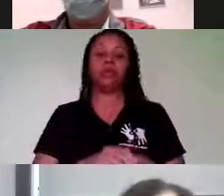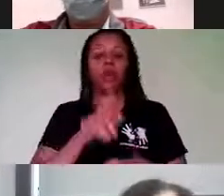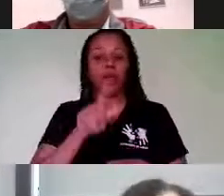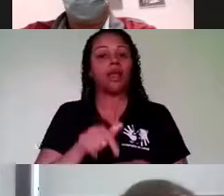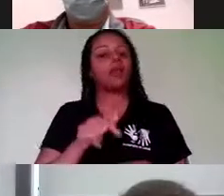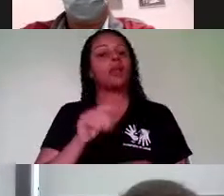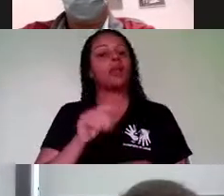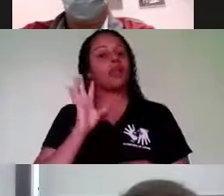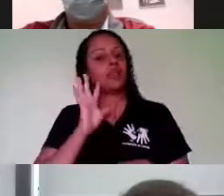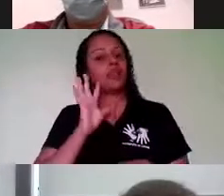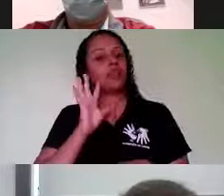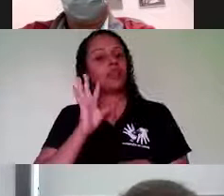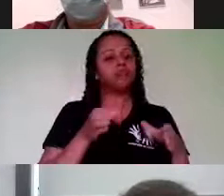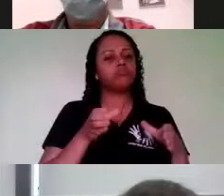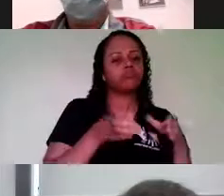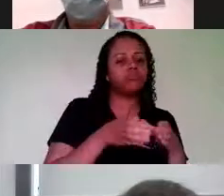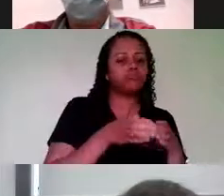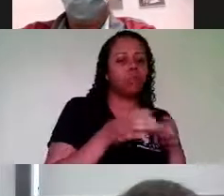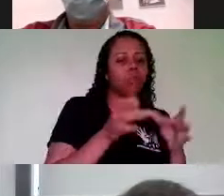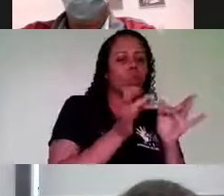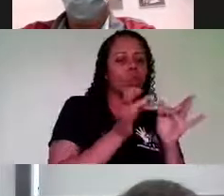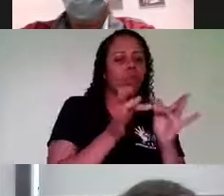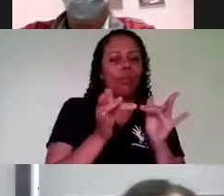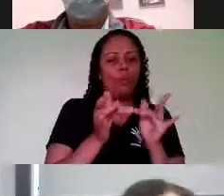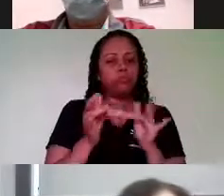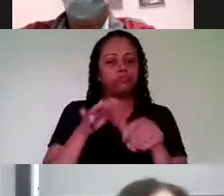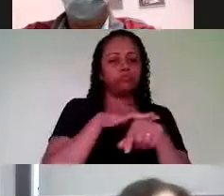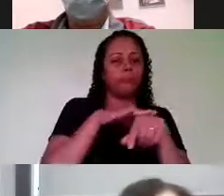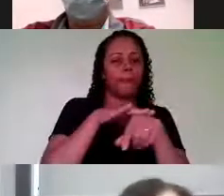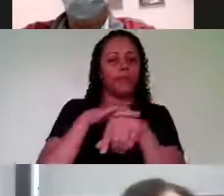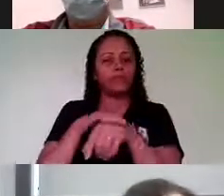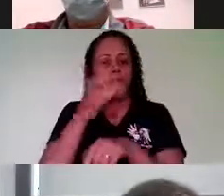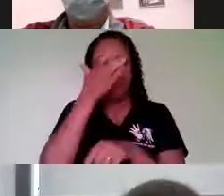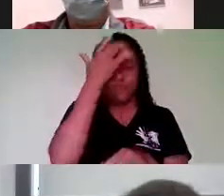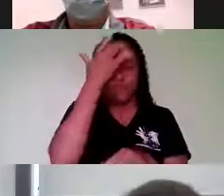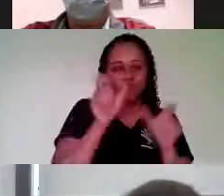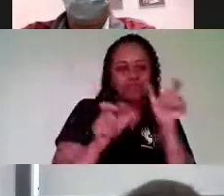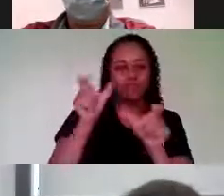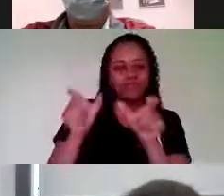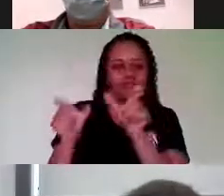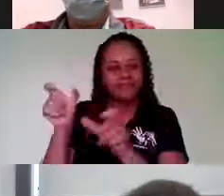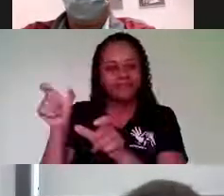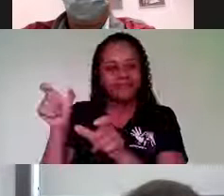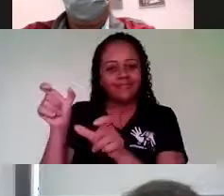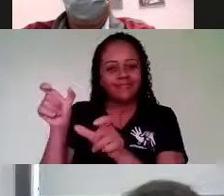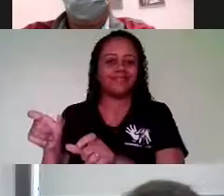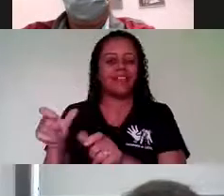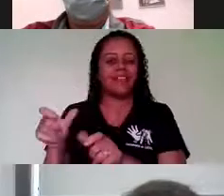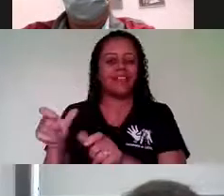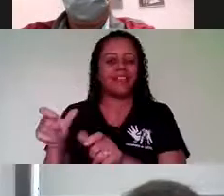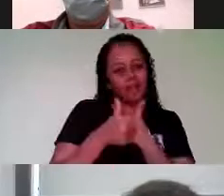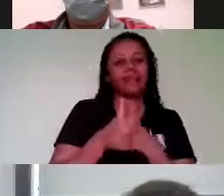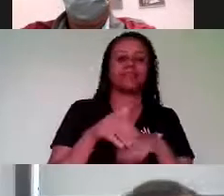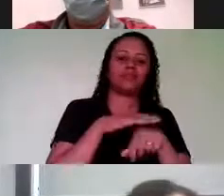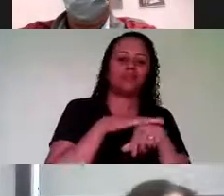se formou uma rede. Eu fui fazendo contato com o João Scaboli, que está aqui, com a Cremilda, com a Silvana, com as pessoas mais próximas,